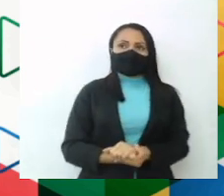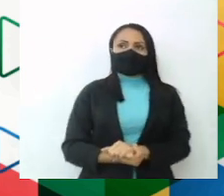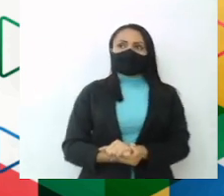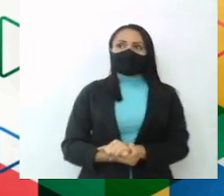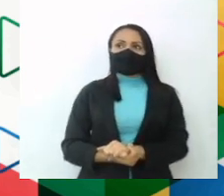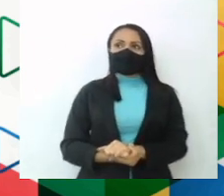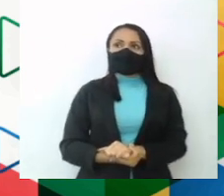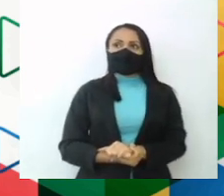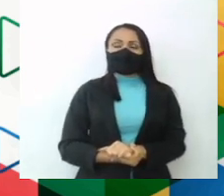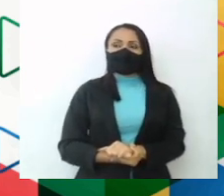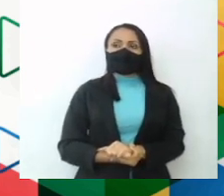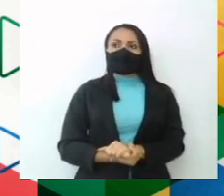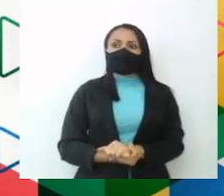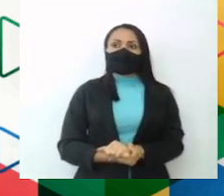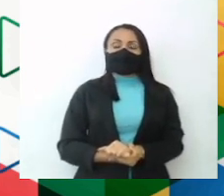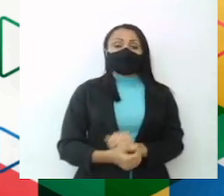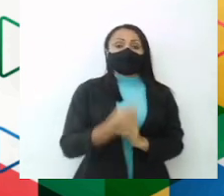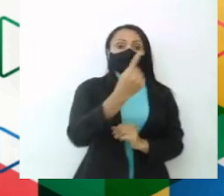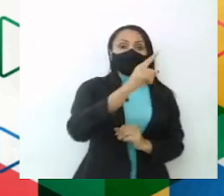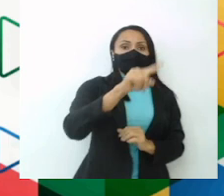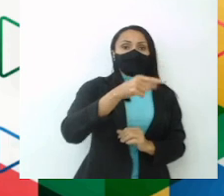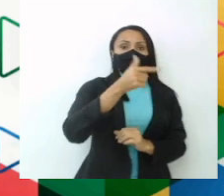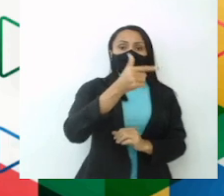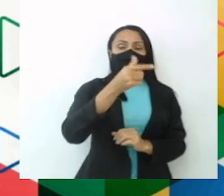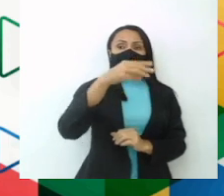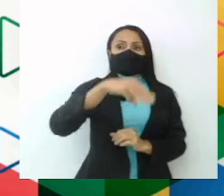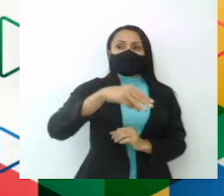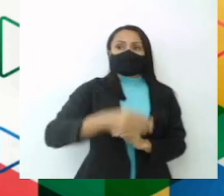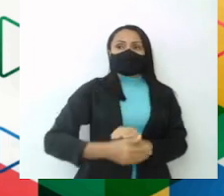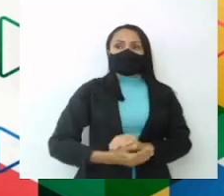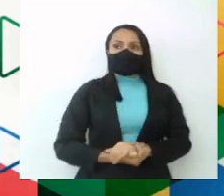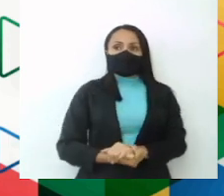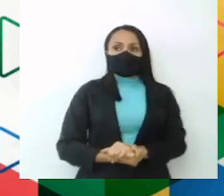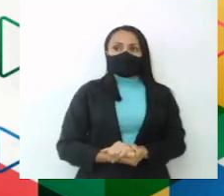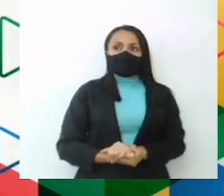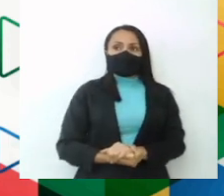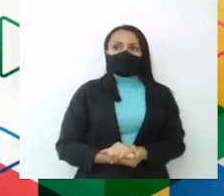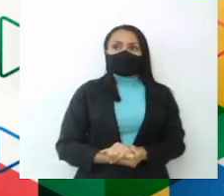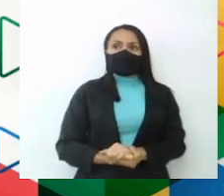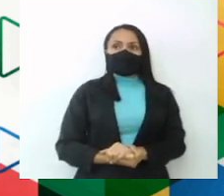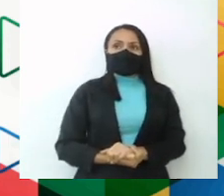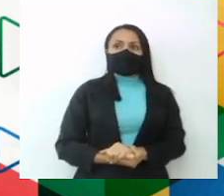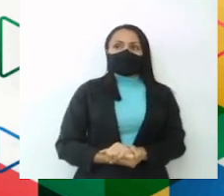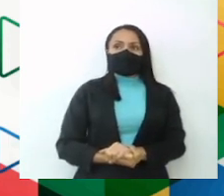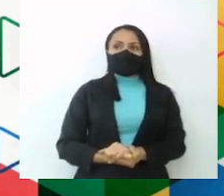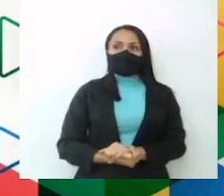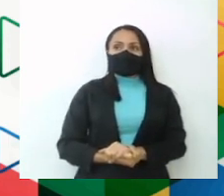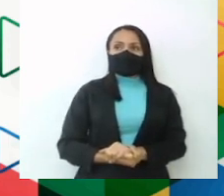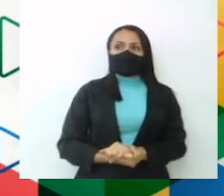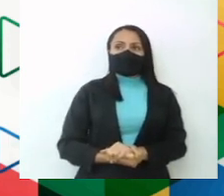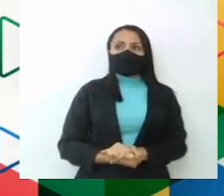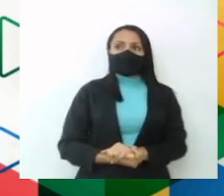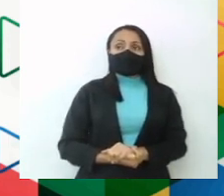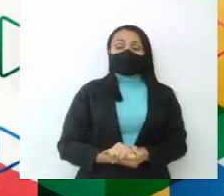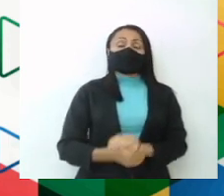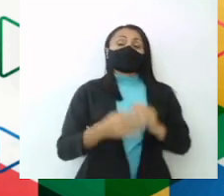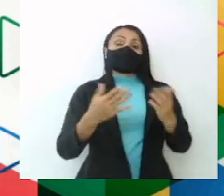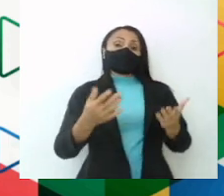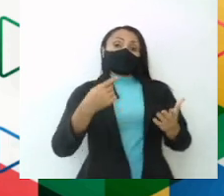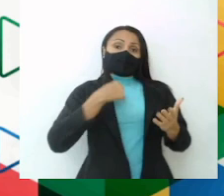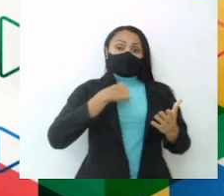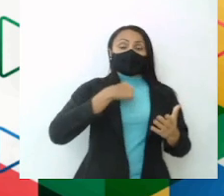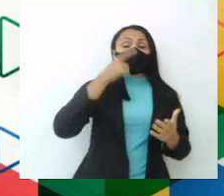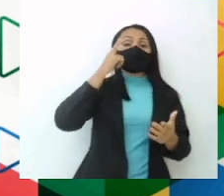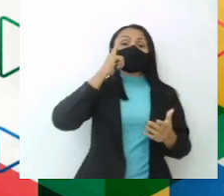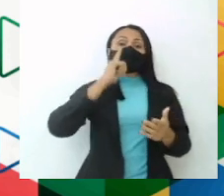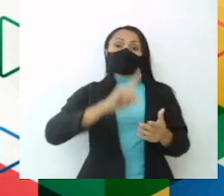raios solares de 1,2 metros, então uma área de 1,2 metros, eu consigo